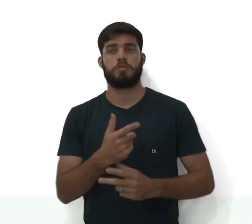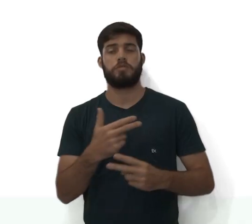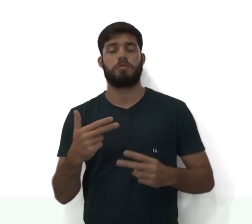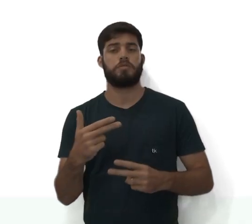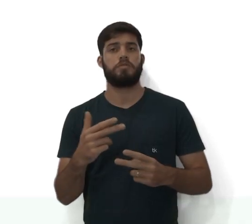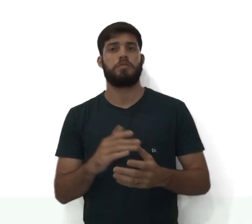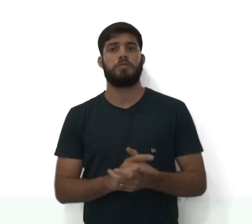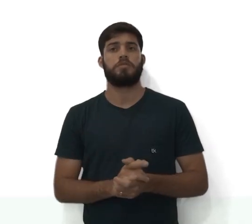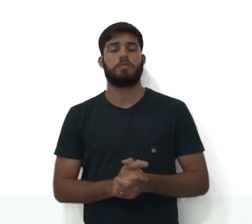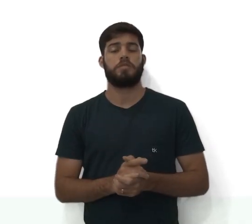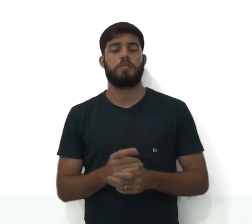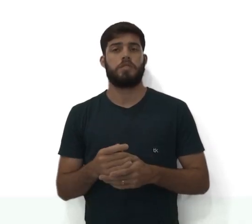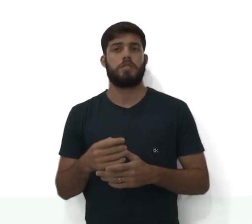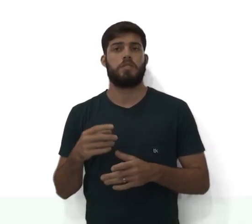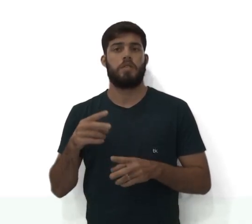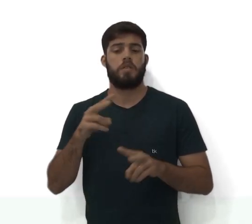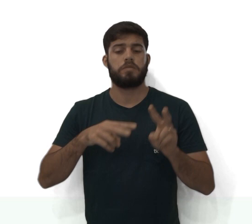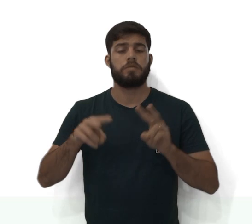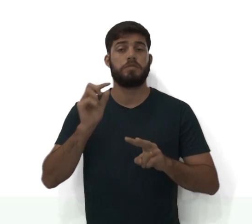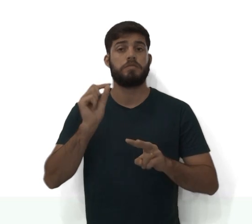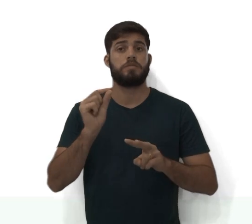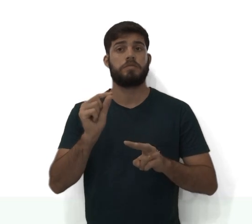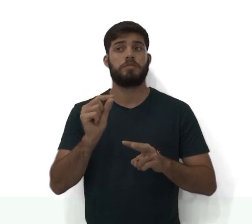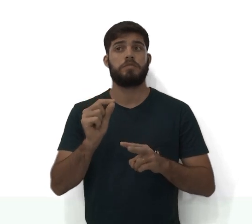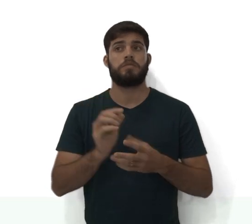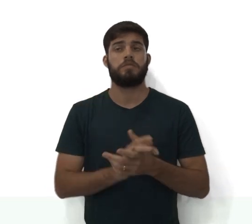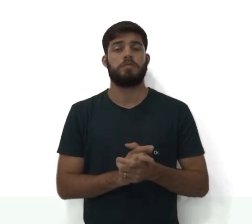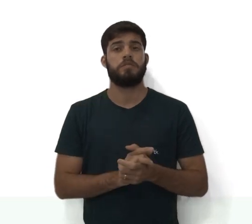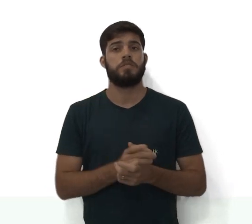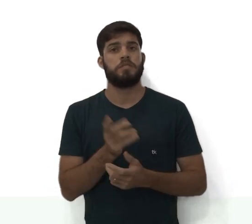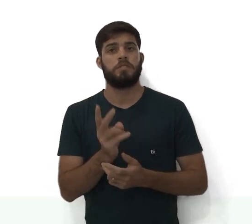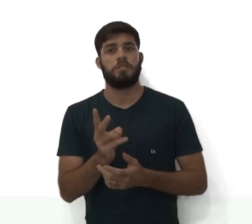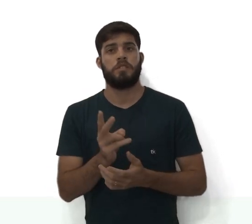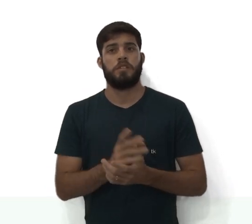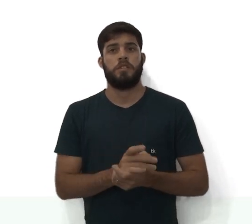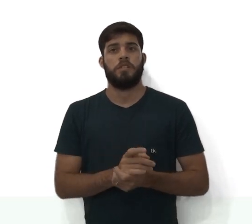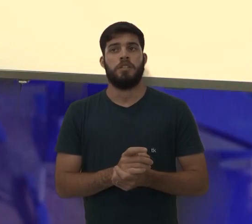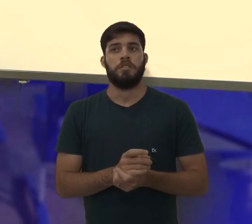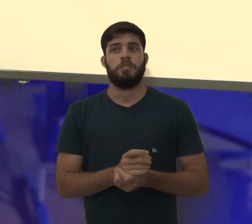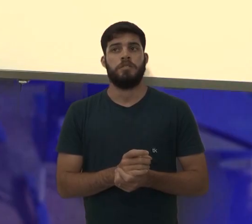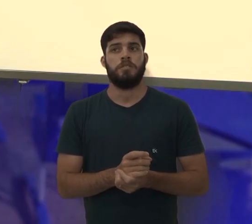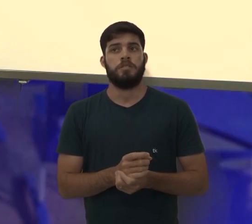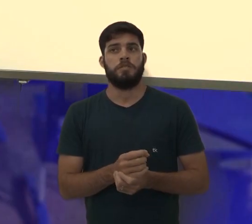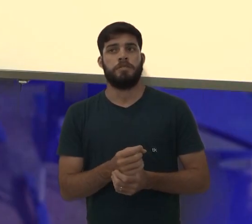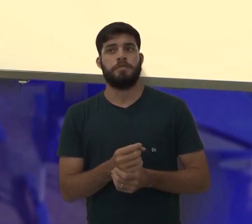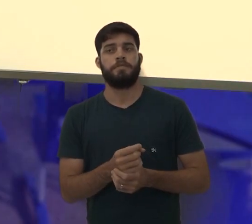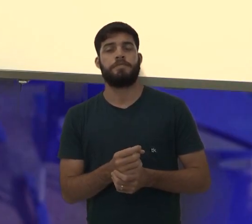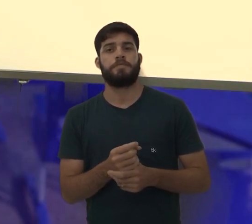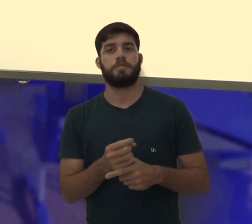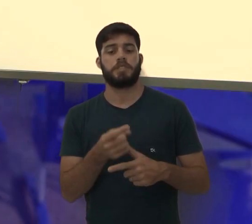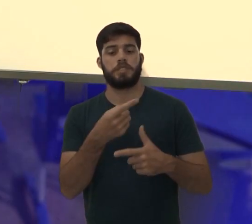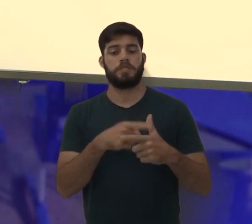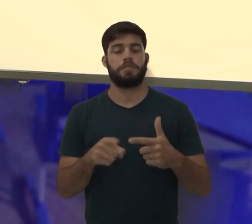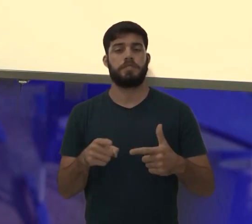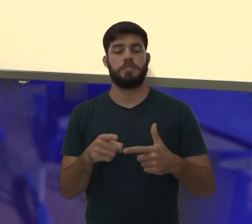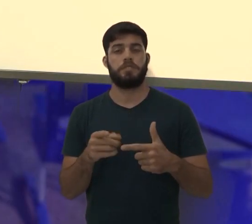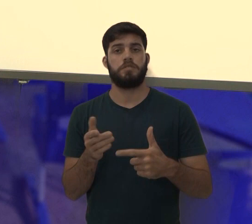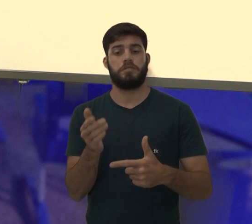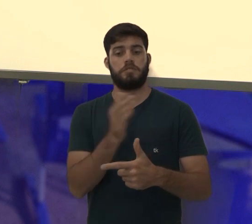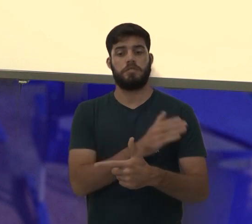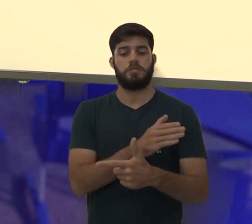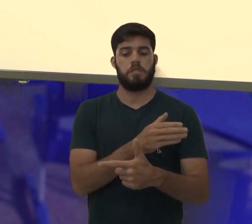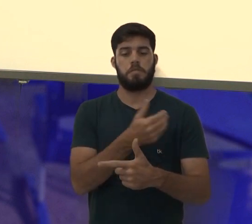coisas que nós podemos observar é que a cada número, para você encontrar, você dividia o anterior